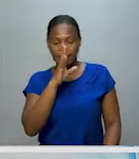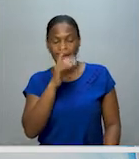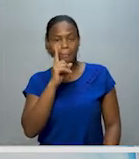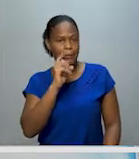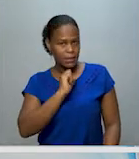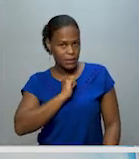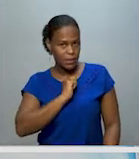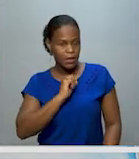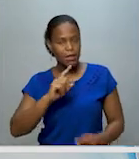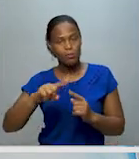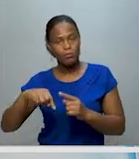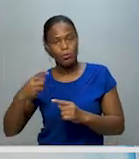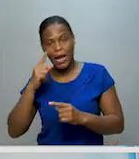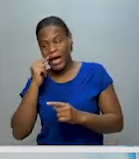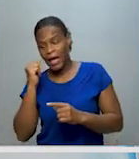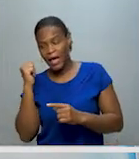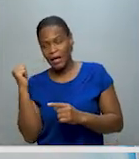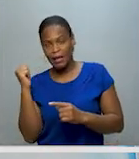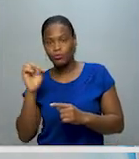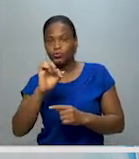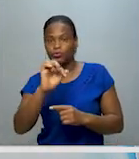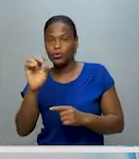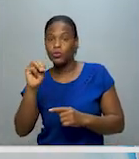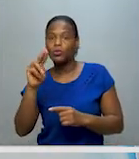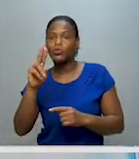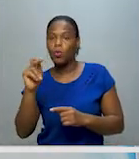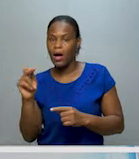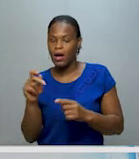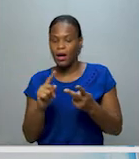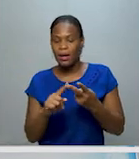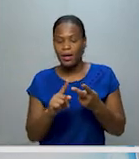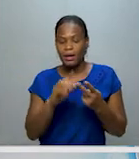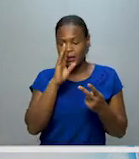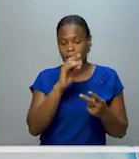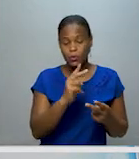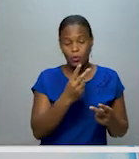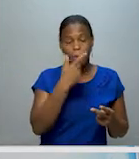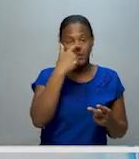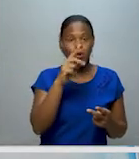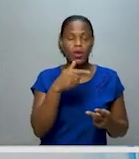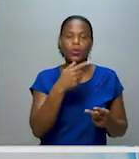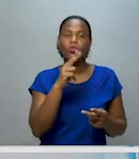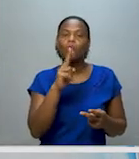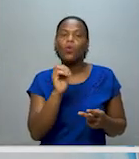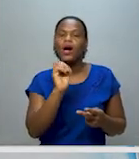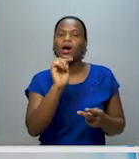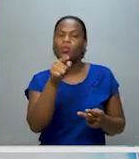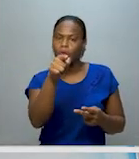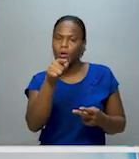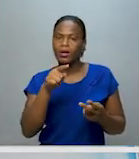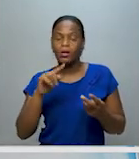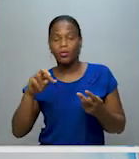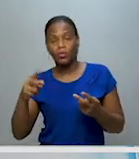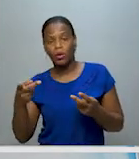minha, já passa para a terceira, seria sua. Se você disser aqui segunda pessoa tua, aqui